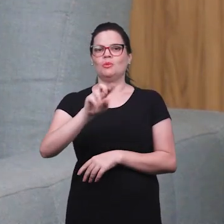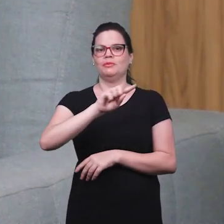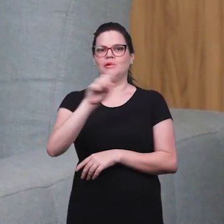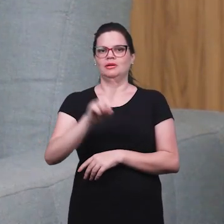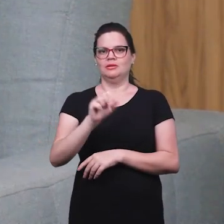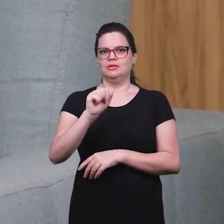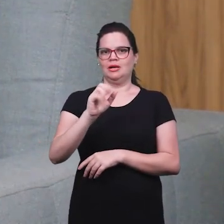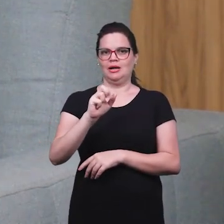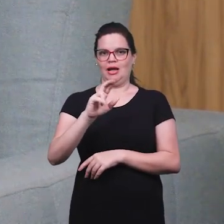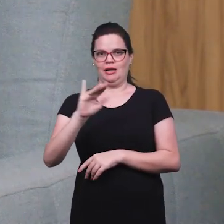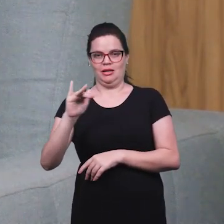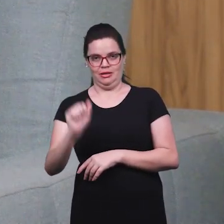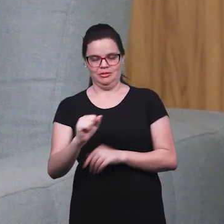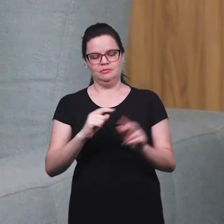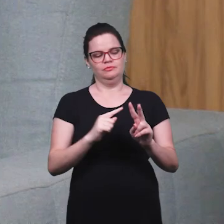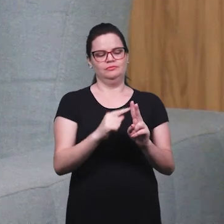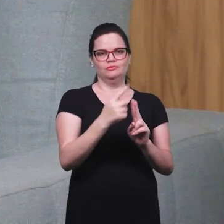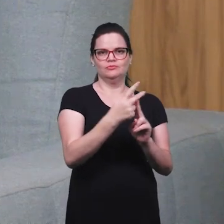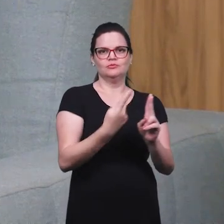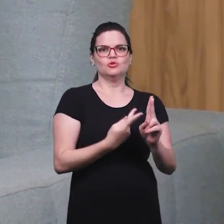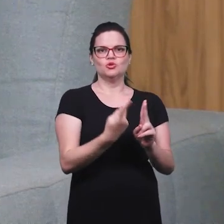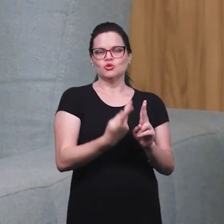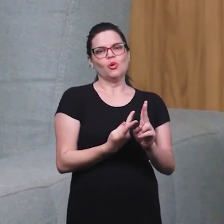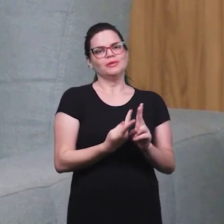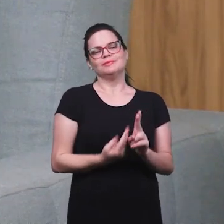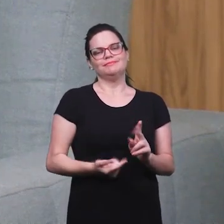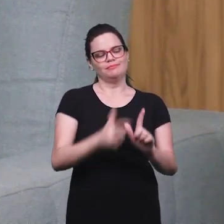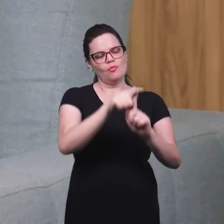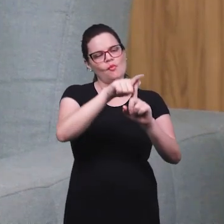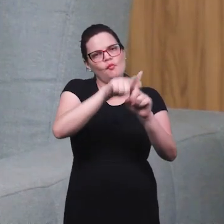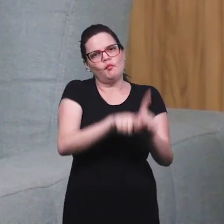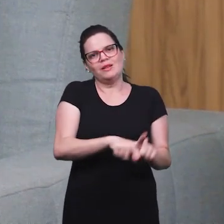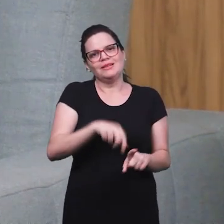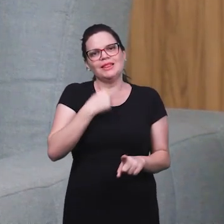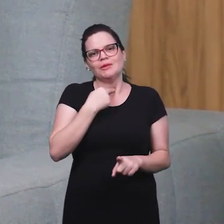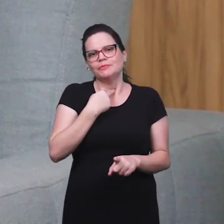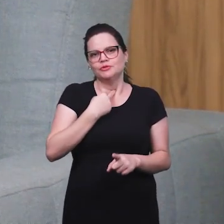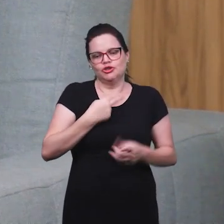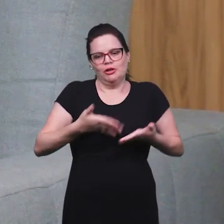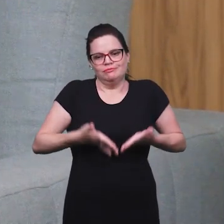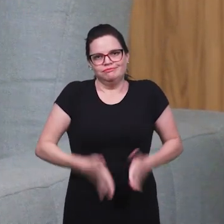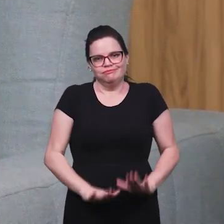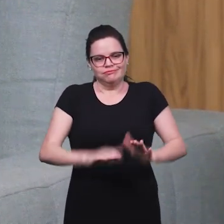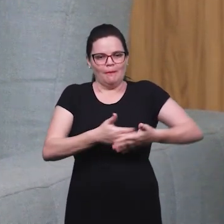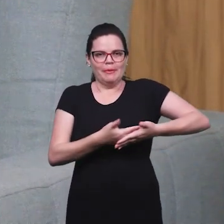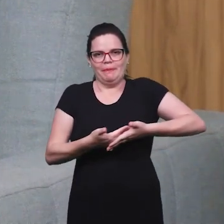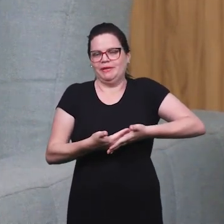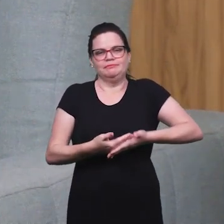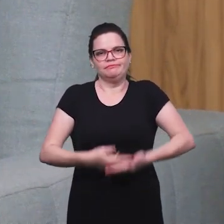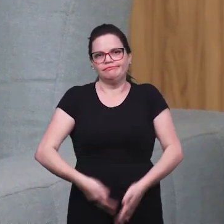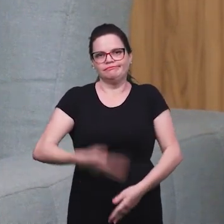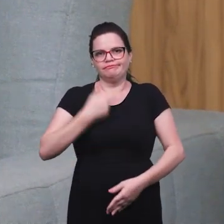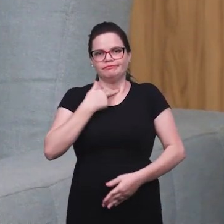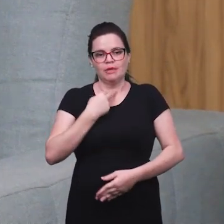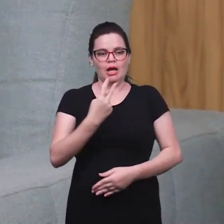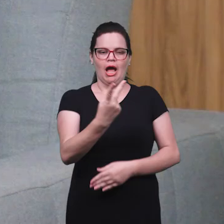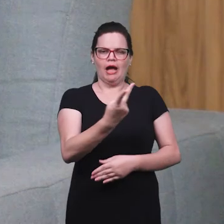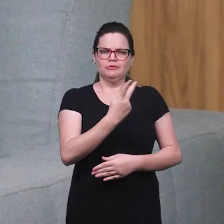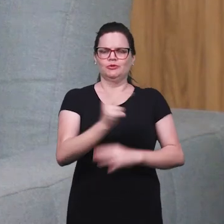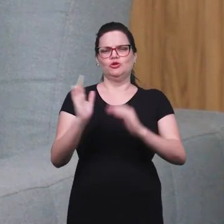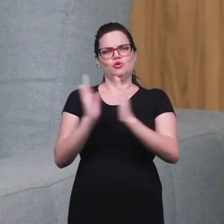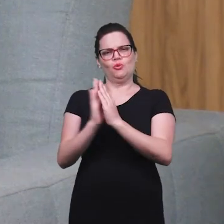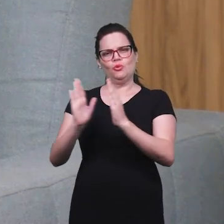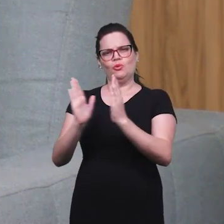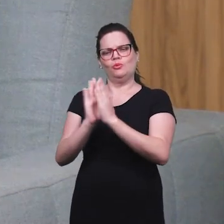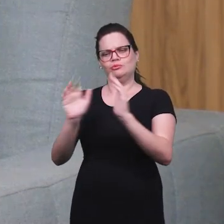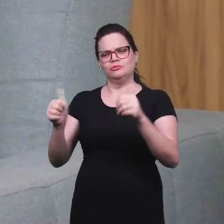filhos, eles colocaram a vida deles diante do altar do Senhor. E como sacerdote, exercendo